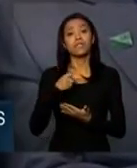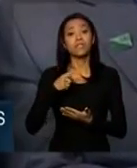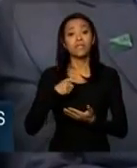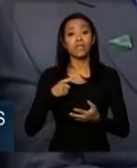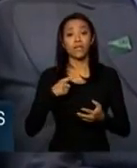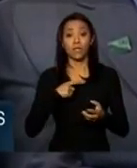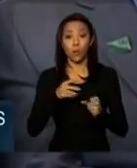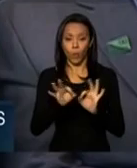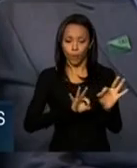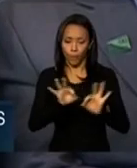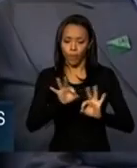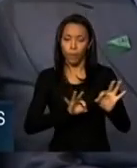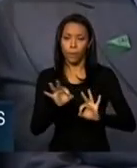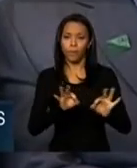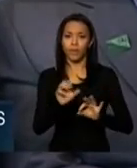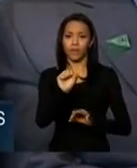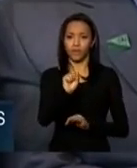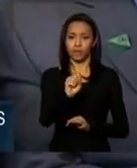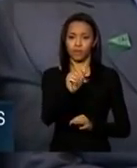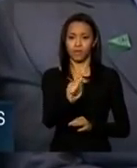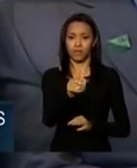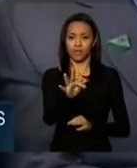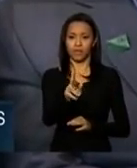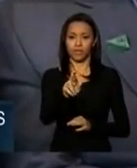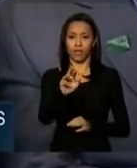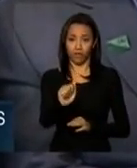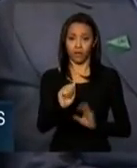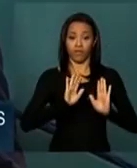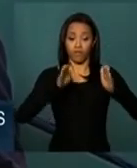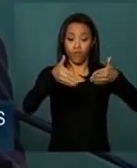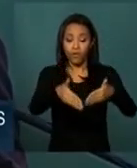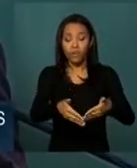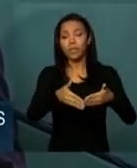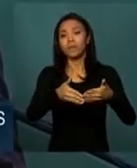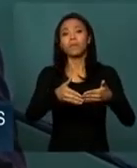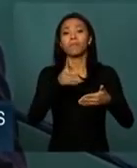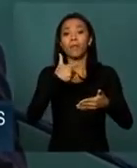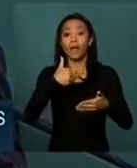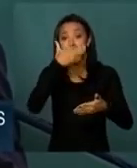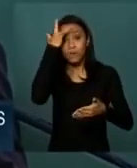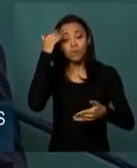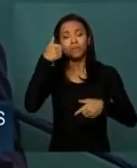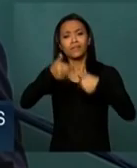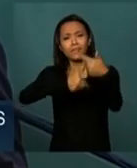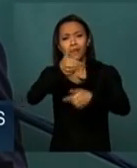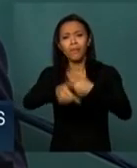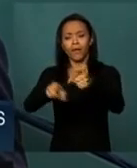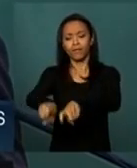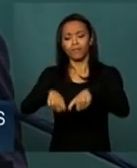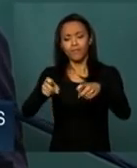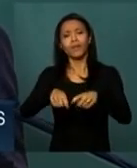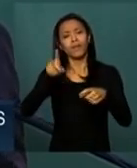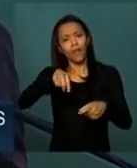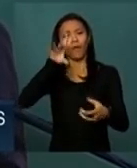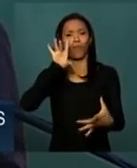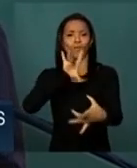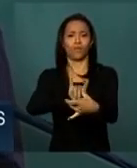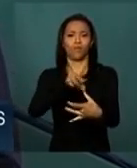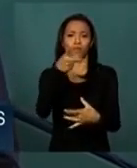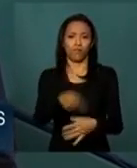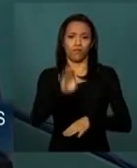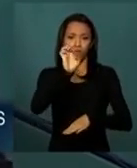safra voltado com atenção maior para o agricultor familiar, que é a grande realidade do estado do Piauí. Querer